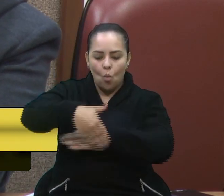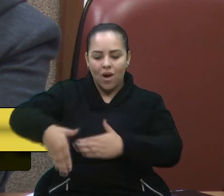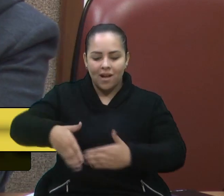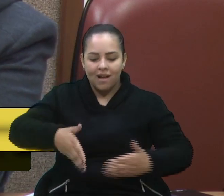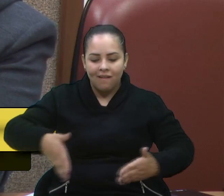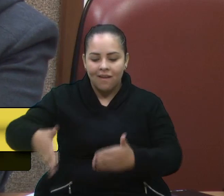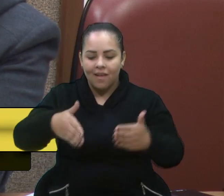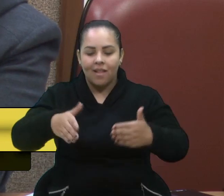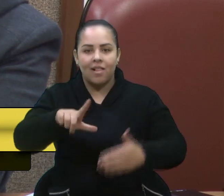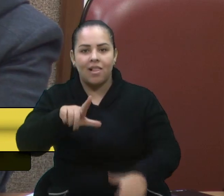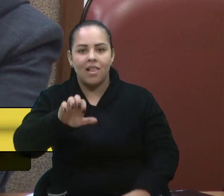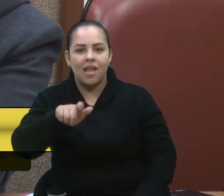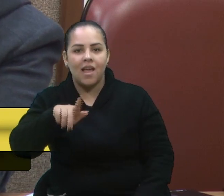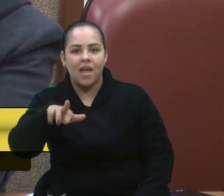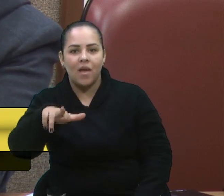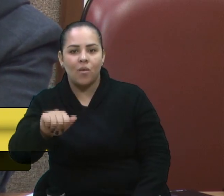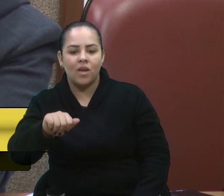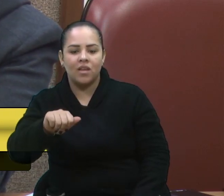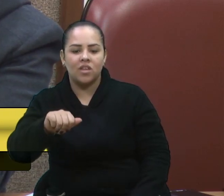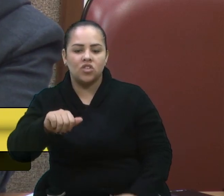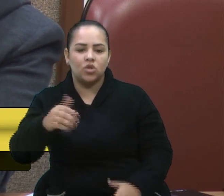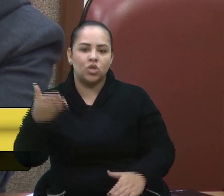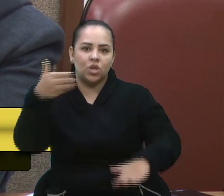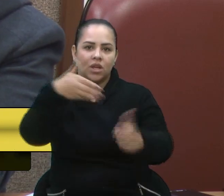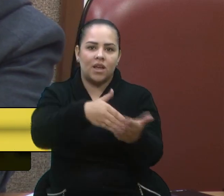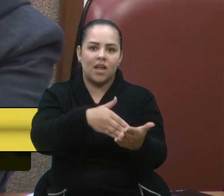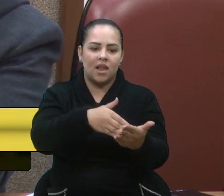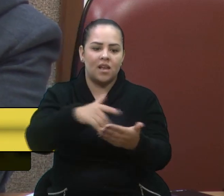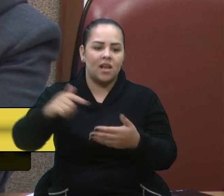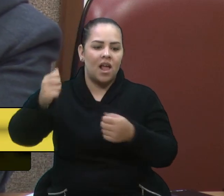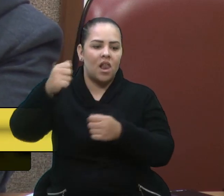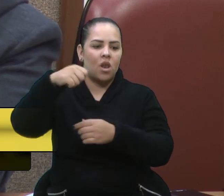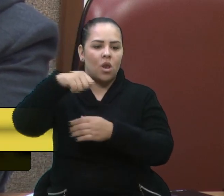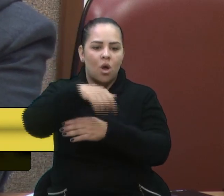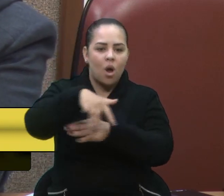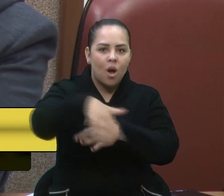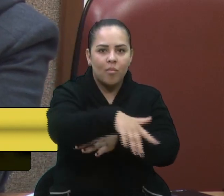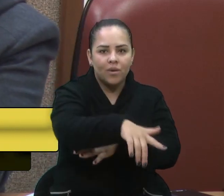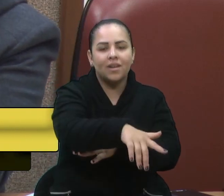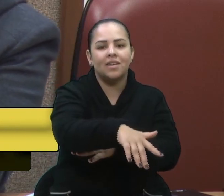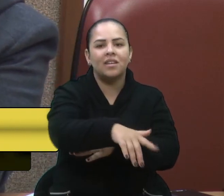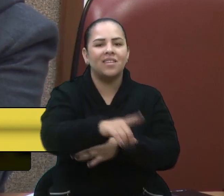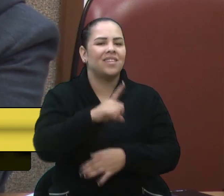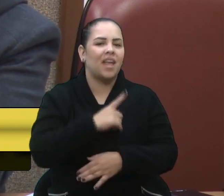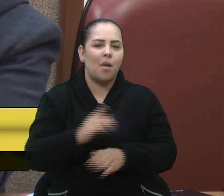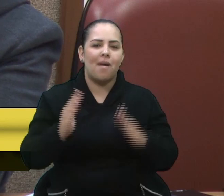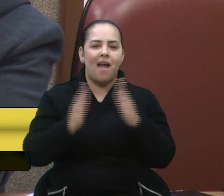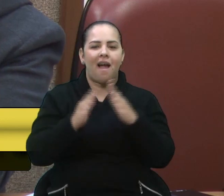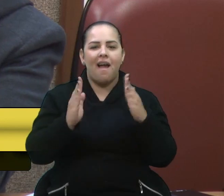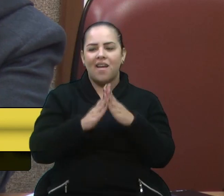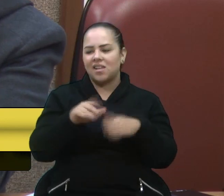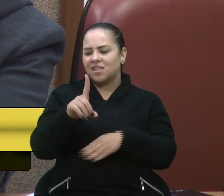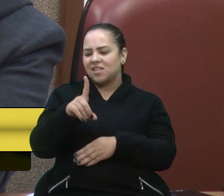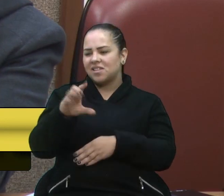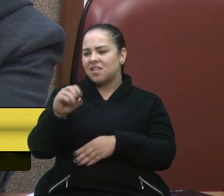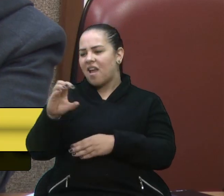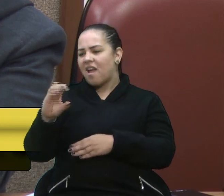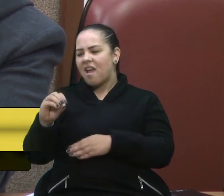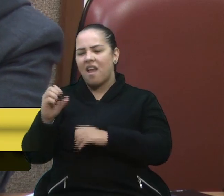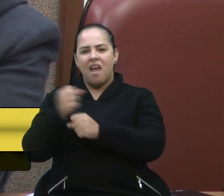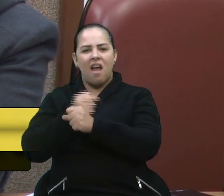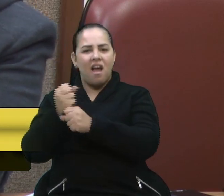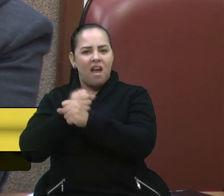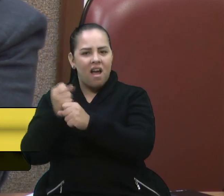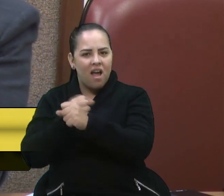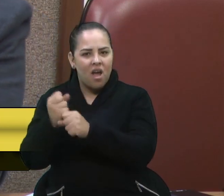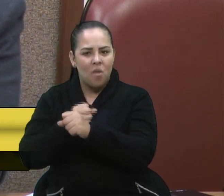que vai para Galópolis, também tem uma casa mais de 100 anos, uma casa em pedra. Então, se a gente pensar